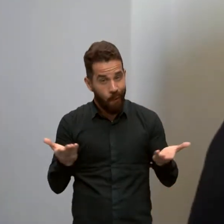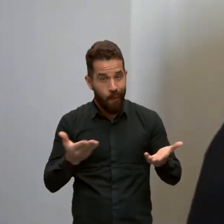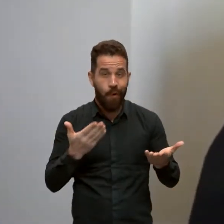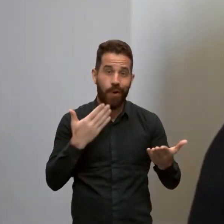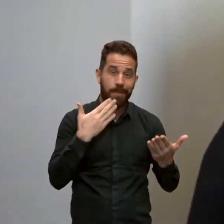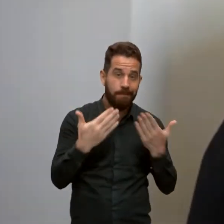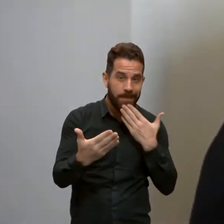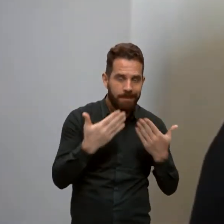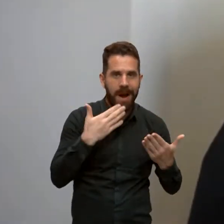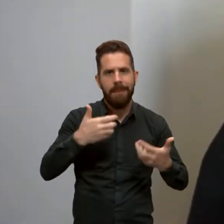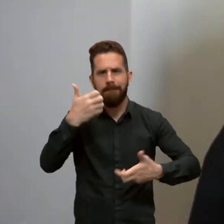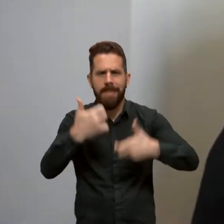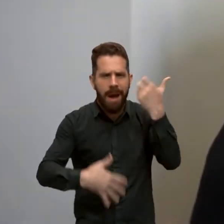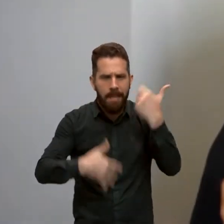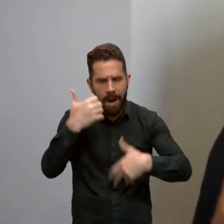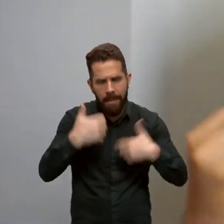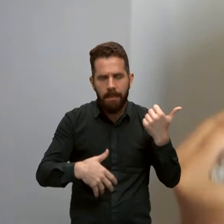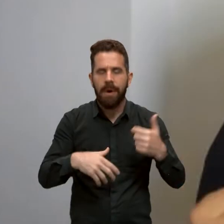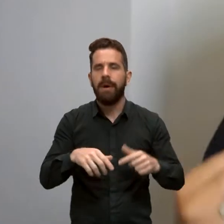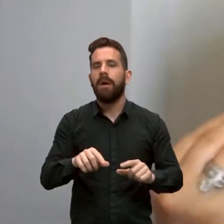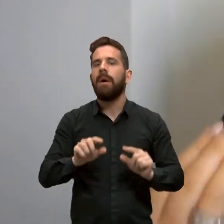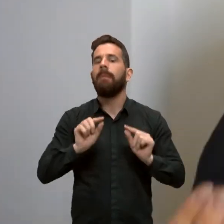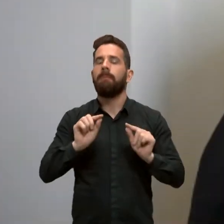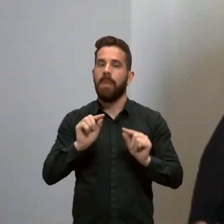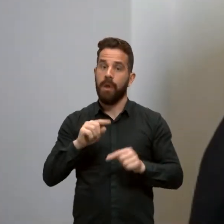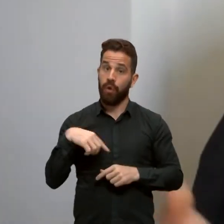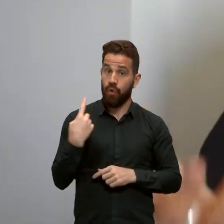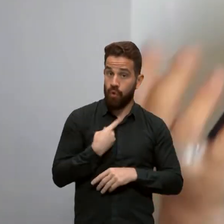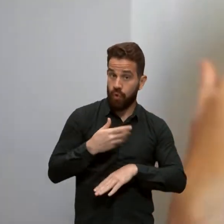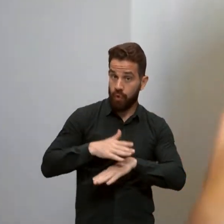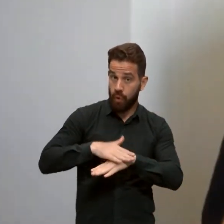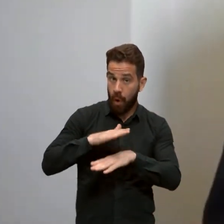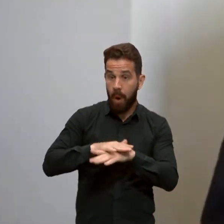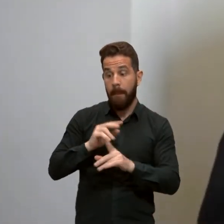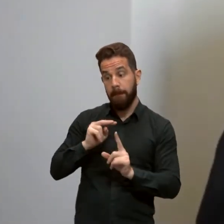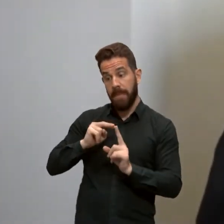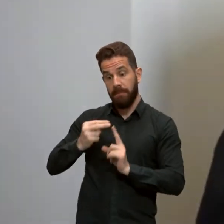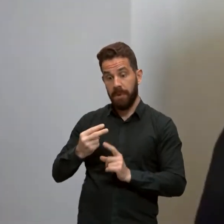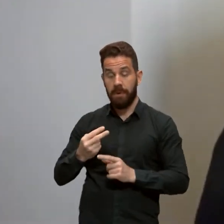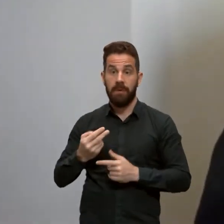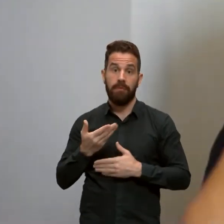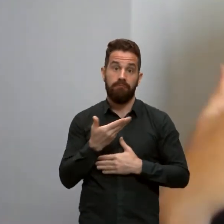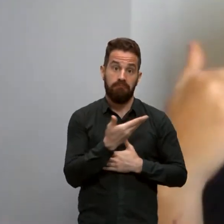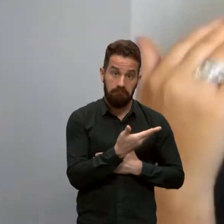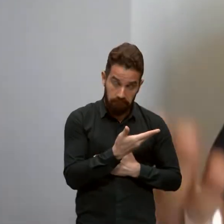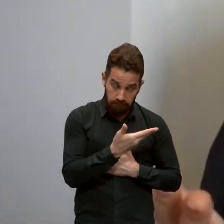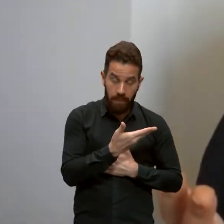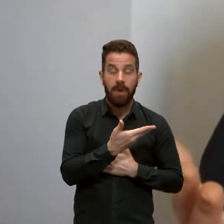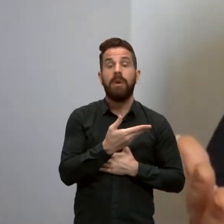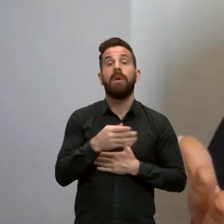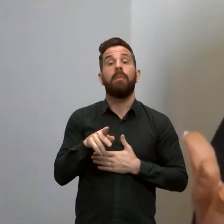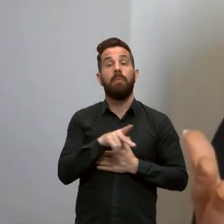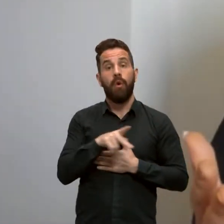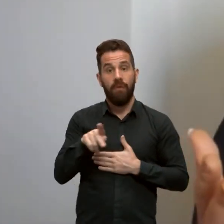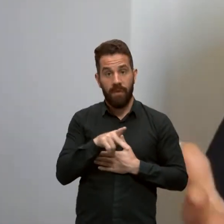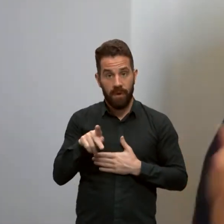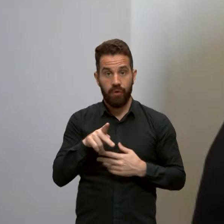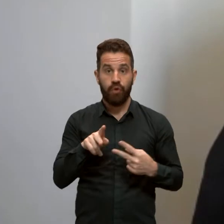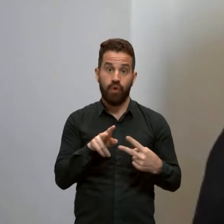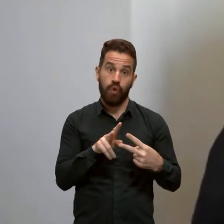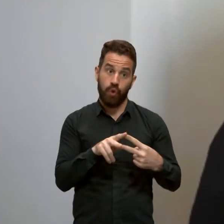bate-papo, mencionando qual é a perspectiva teórica que eu, professora Bárbara Souza e professora